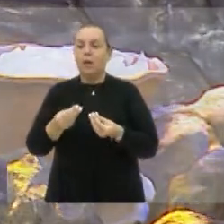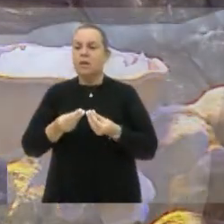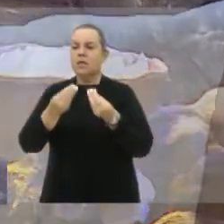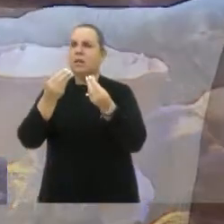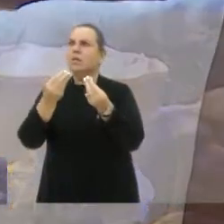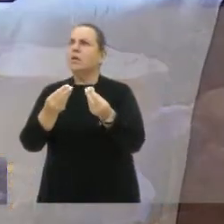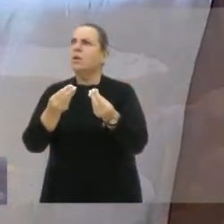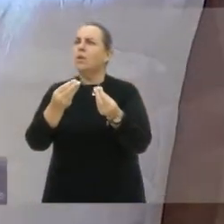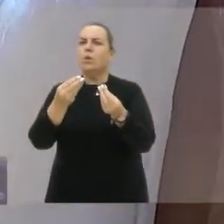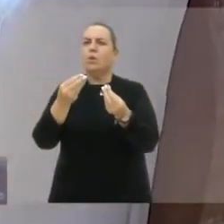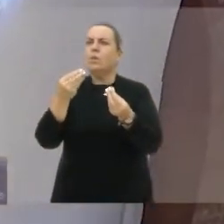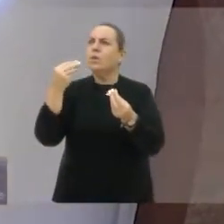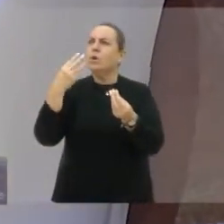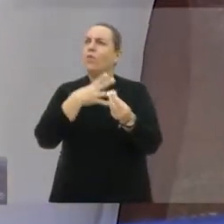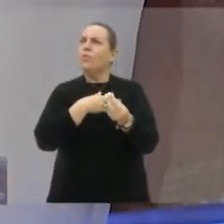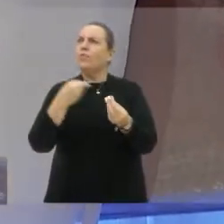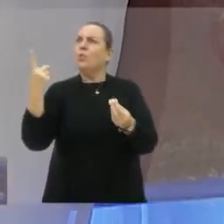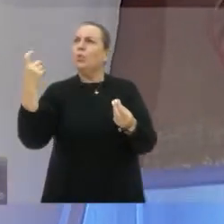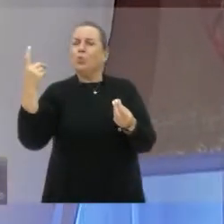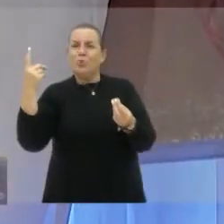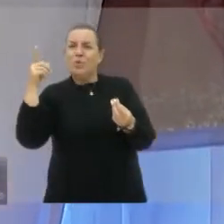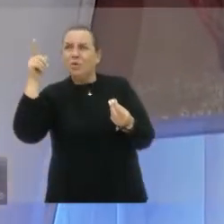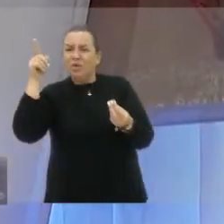Filho unigênito, para que